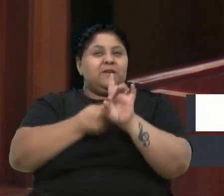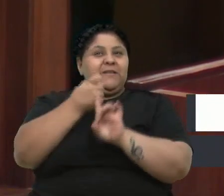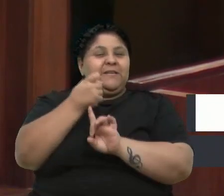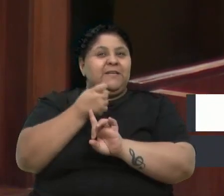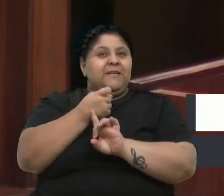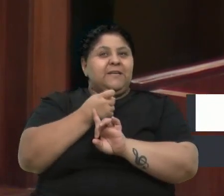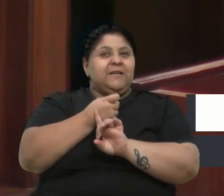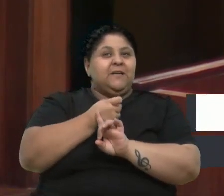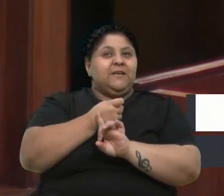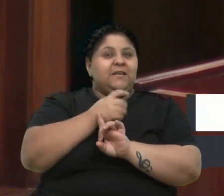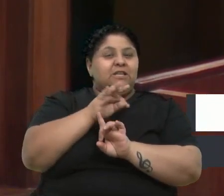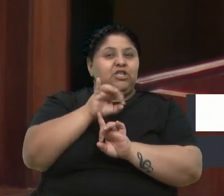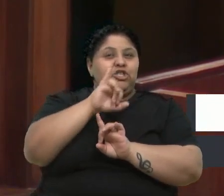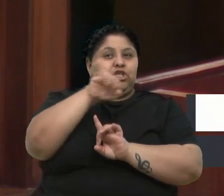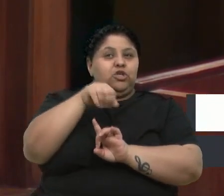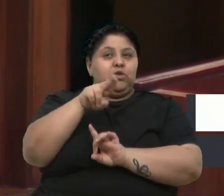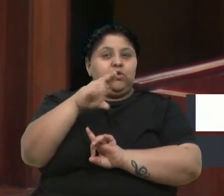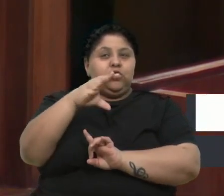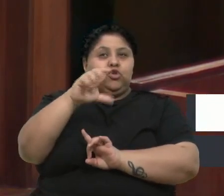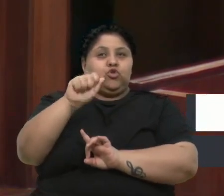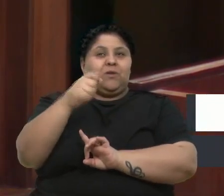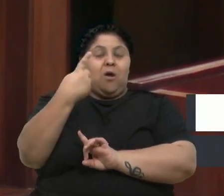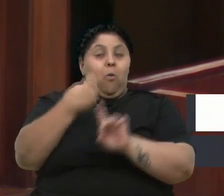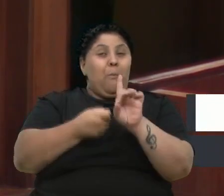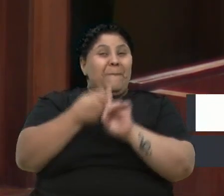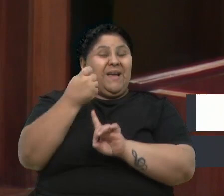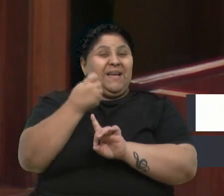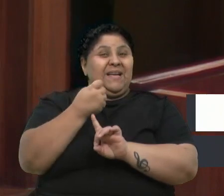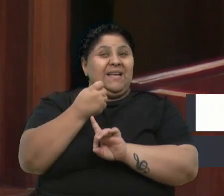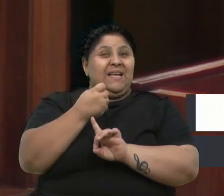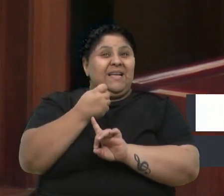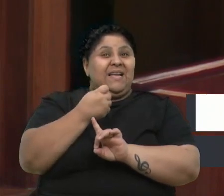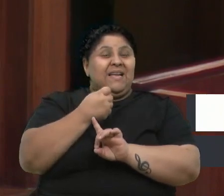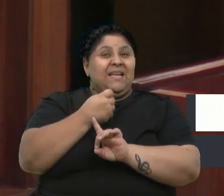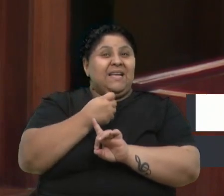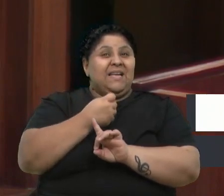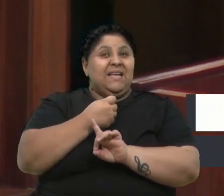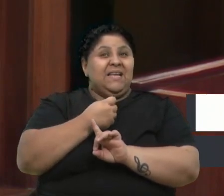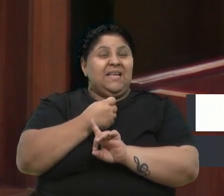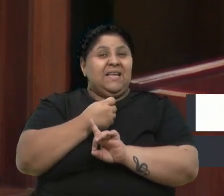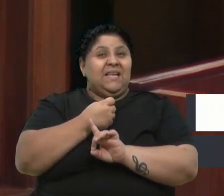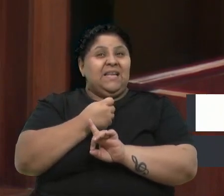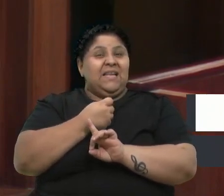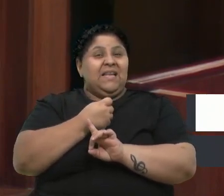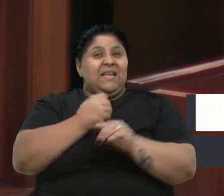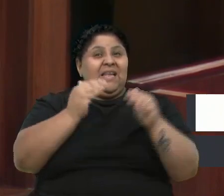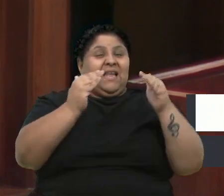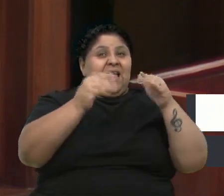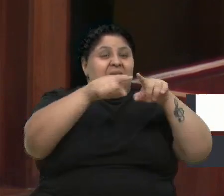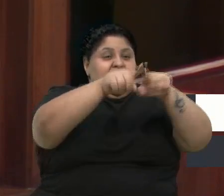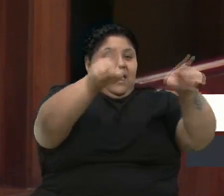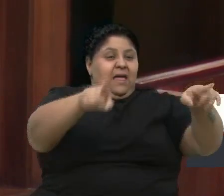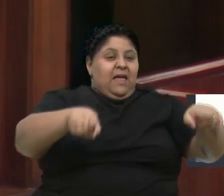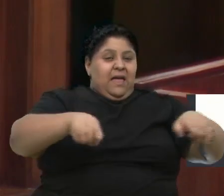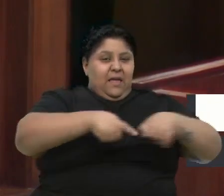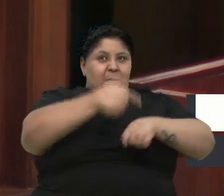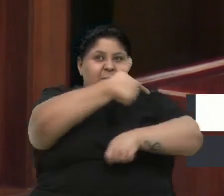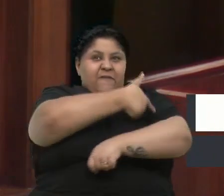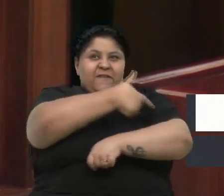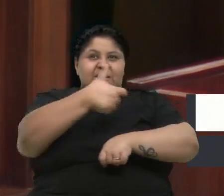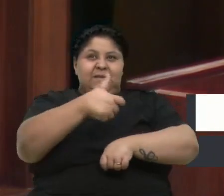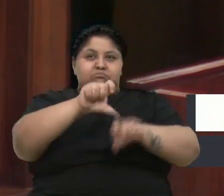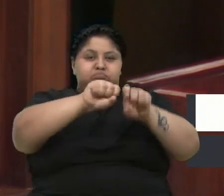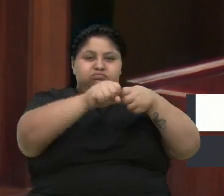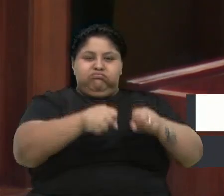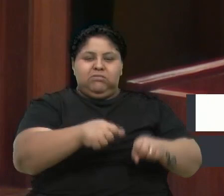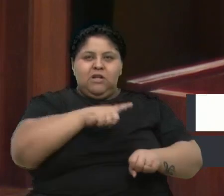UBS do Tijuca, há 1 mês, a Câmara para vacinas, ela está pifada. Então, não há vacinas